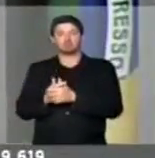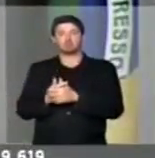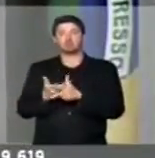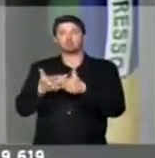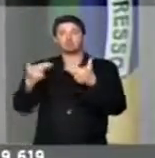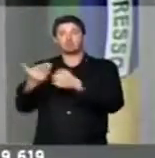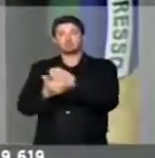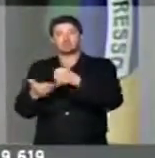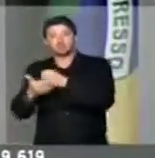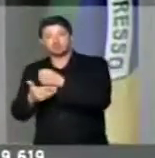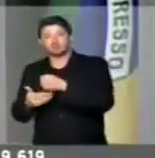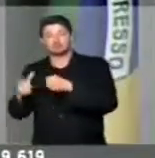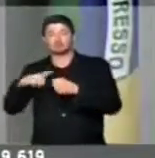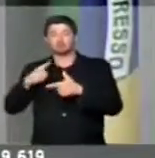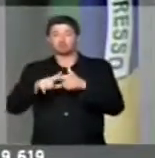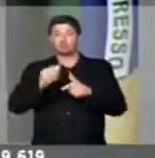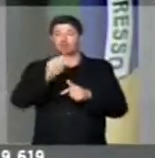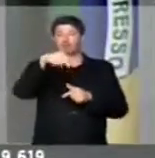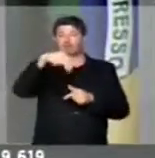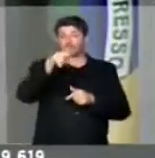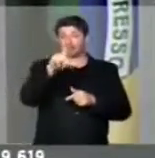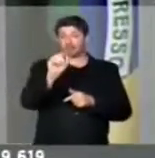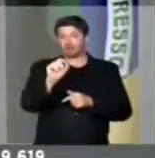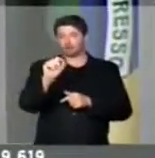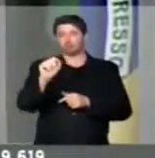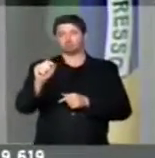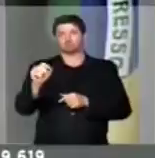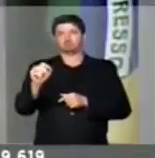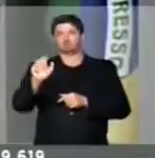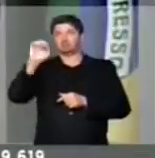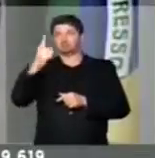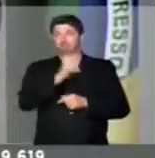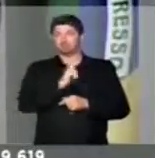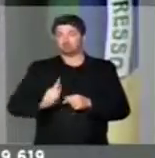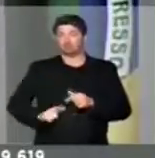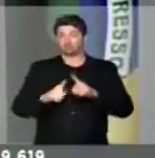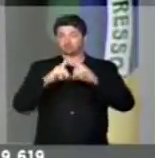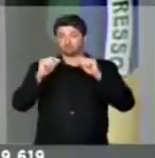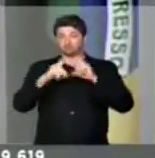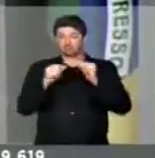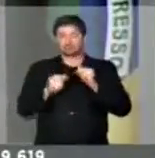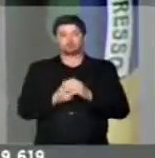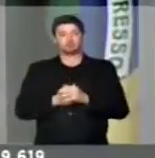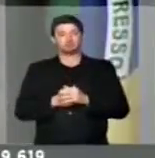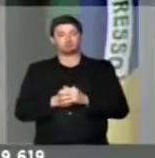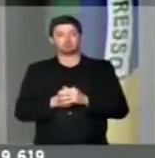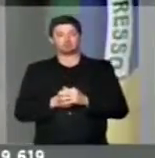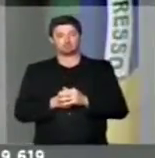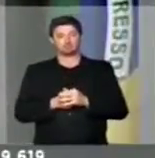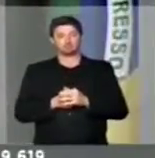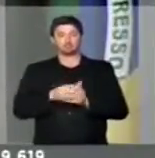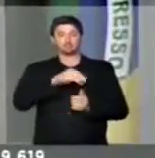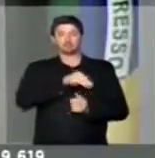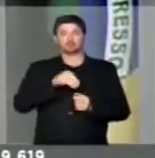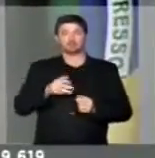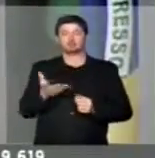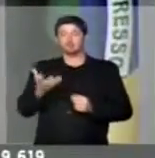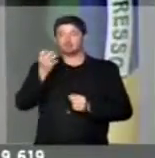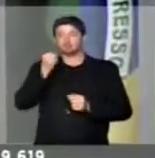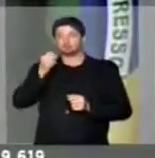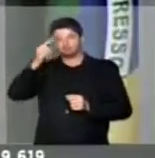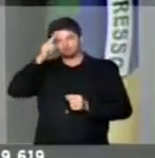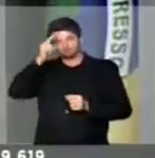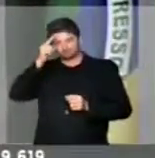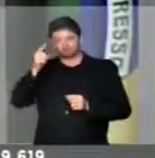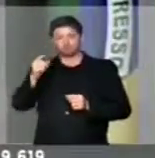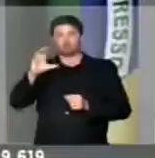básicos. Tem o caso Agnello Queiroz, ex-governador do Distrito Federal, o ministro que recebeu diárias